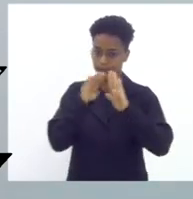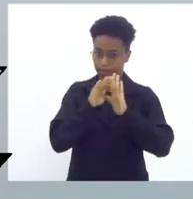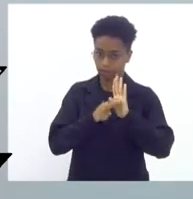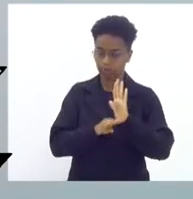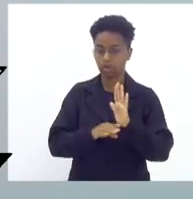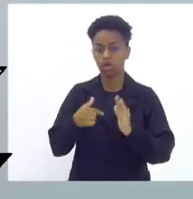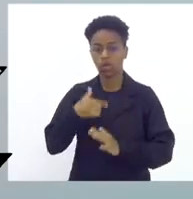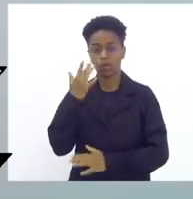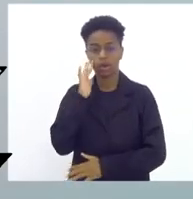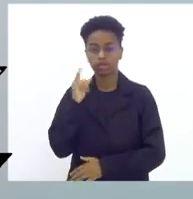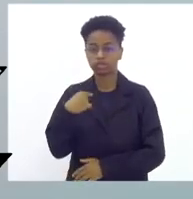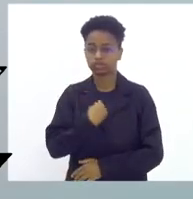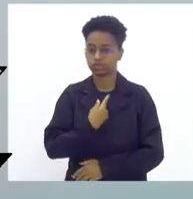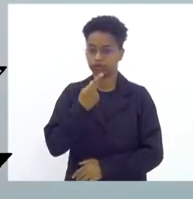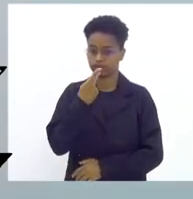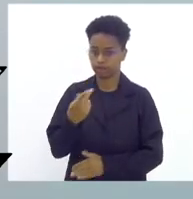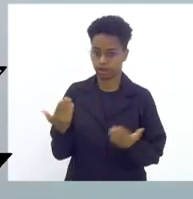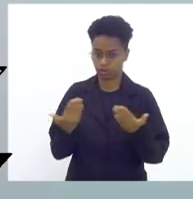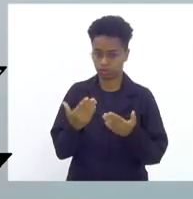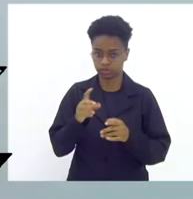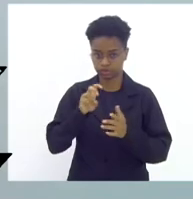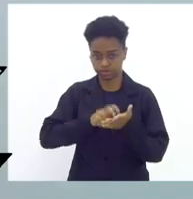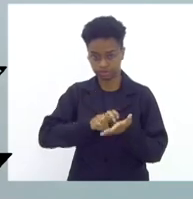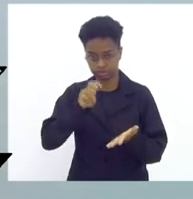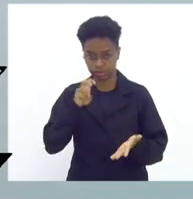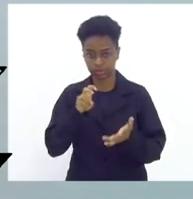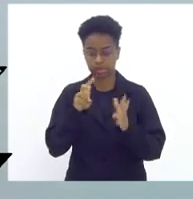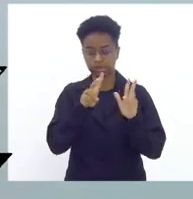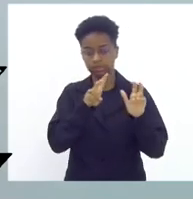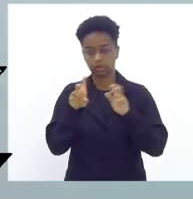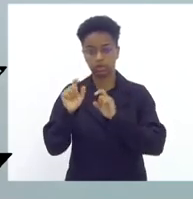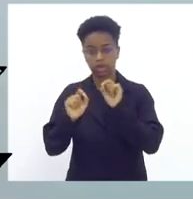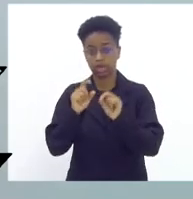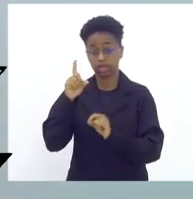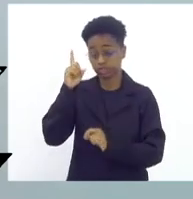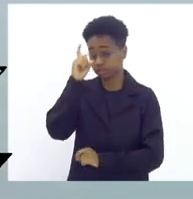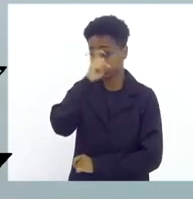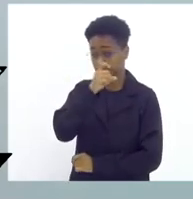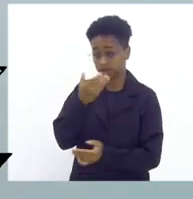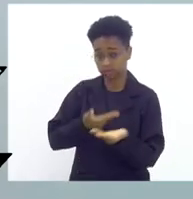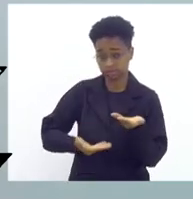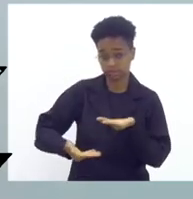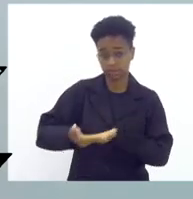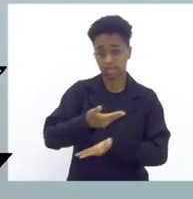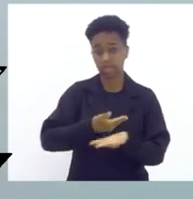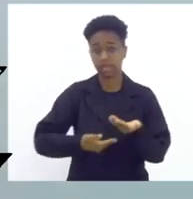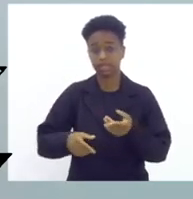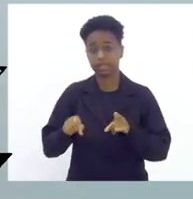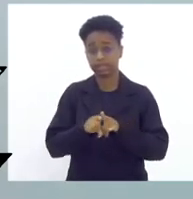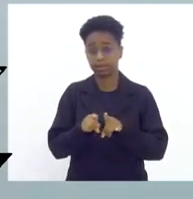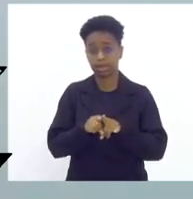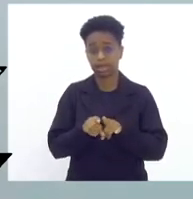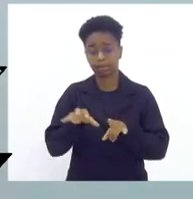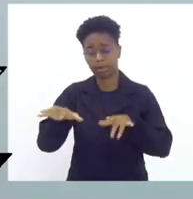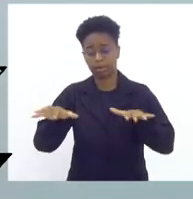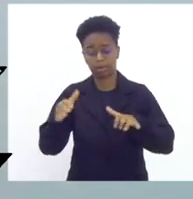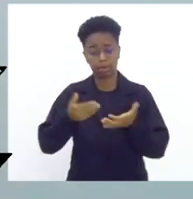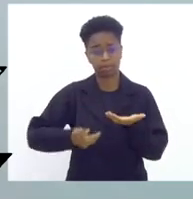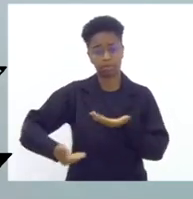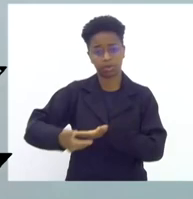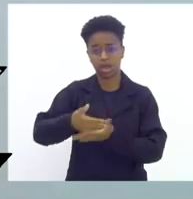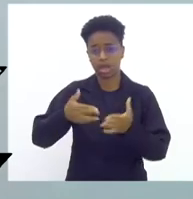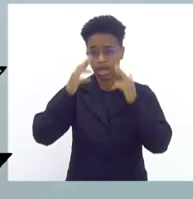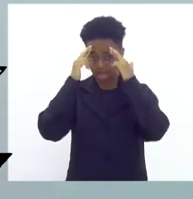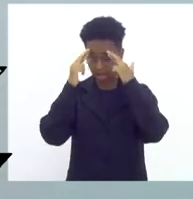falado ao longo dessa manhã né sobre a dificuldade de integração de territorialização de respeito